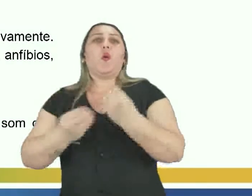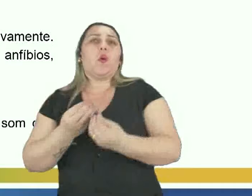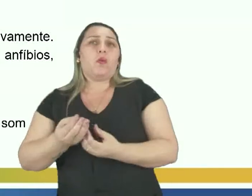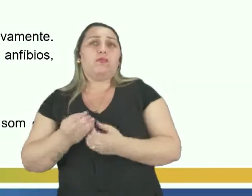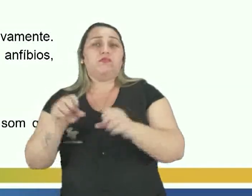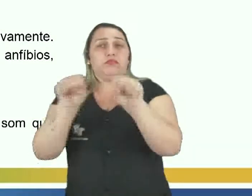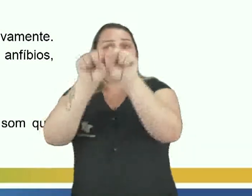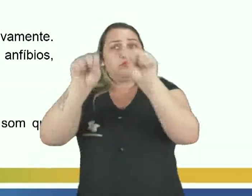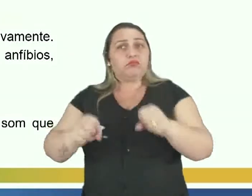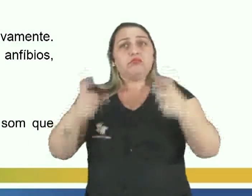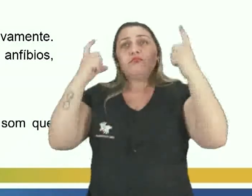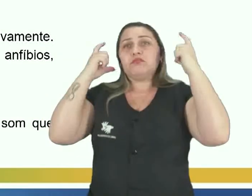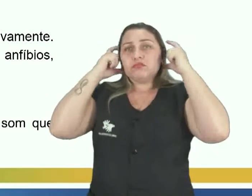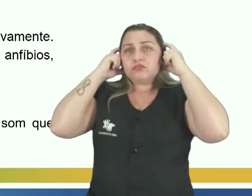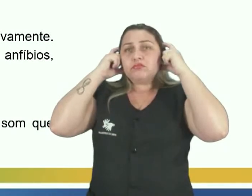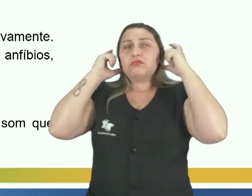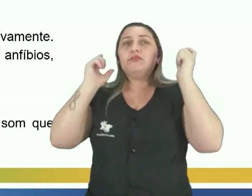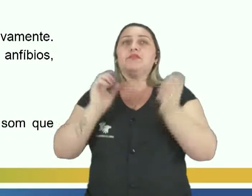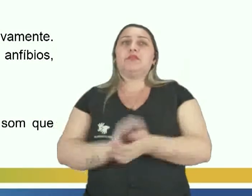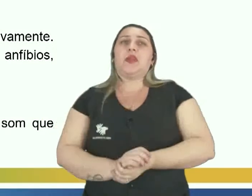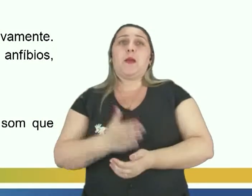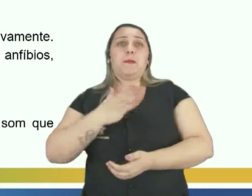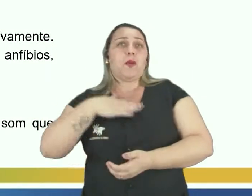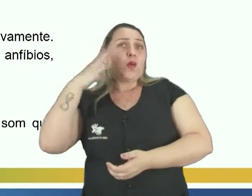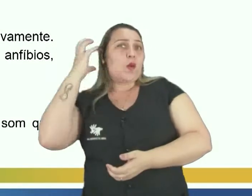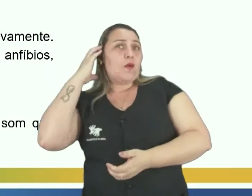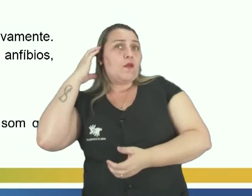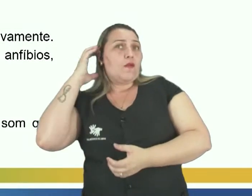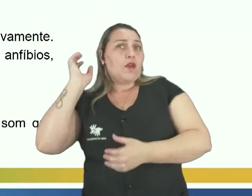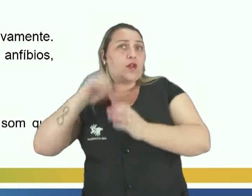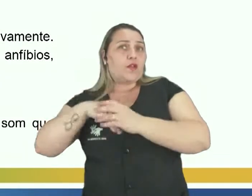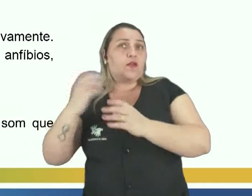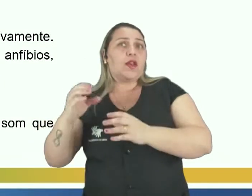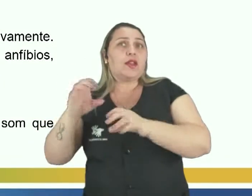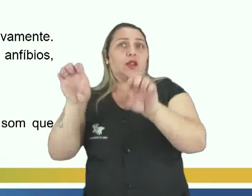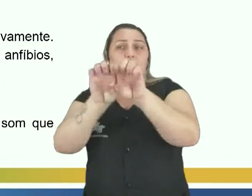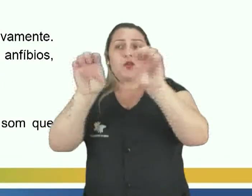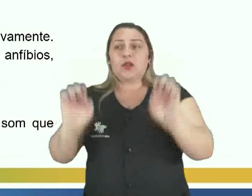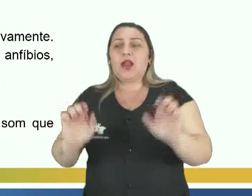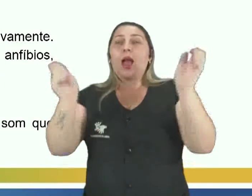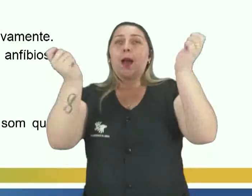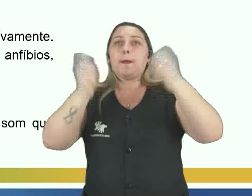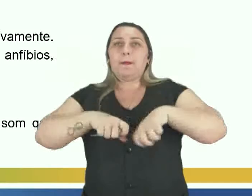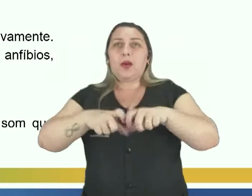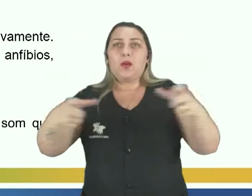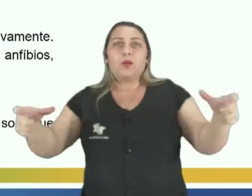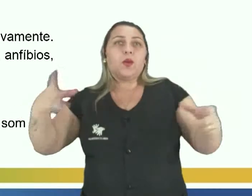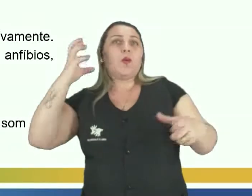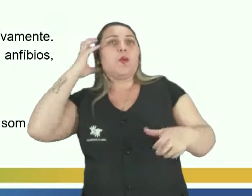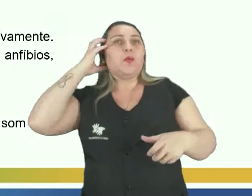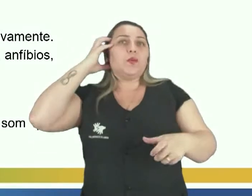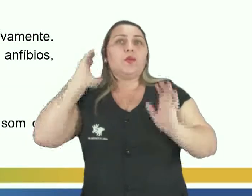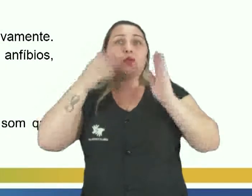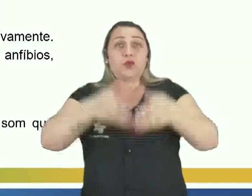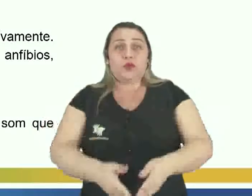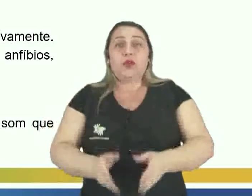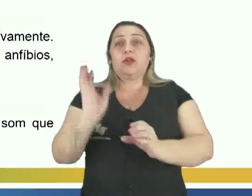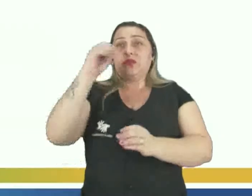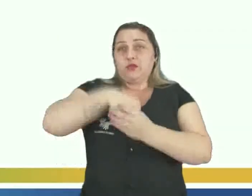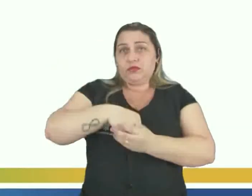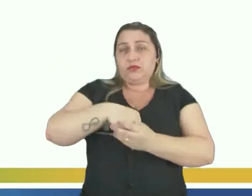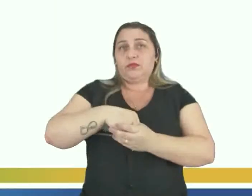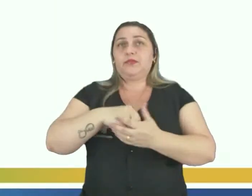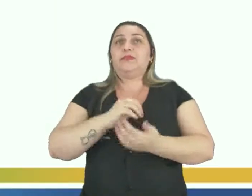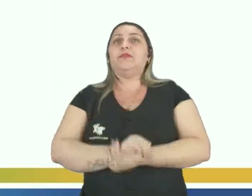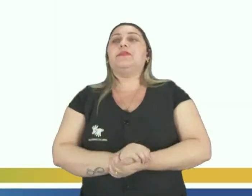Como é que funciona o seu sistema auditivo? Meus ouvidos externos têm uma estrutura capaz de aumentar o som que chega aos meus ouvidos internos.